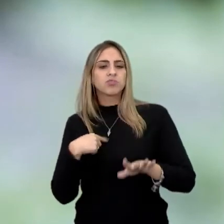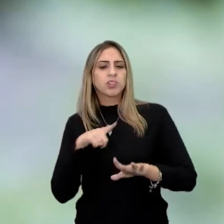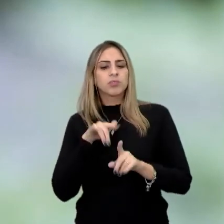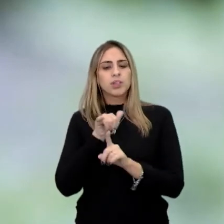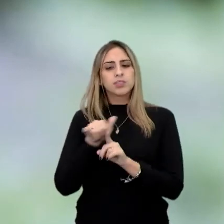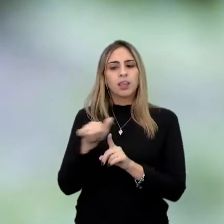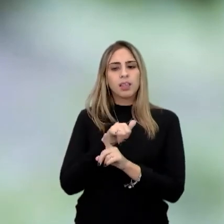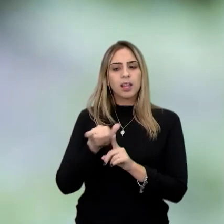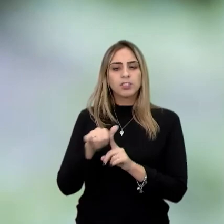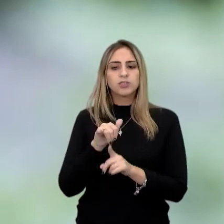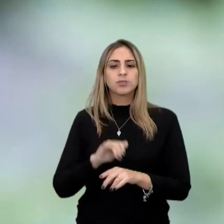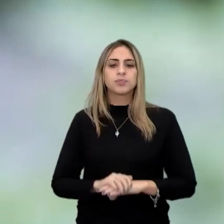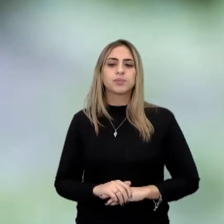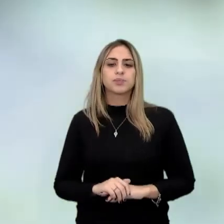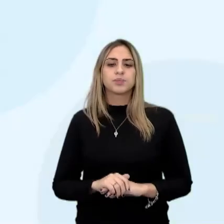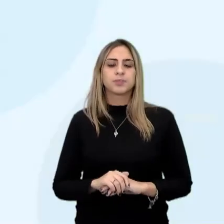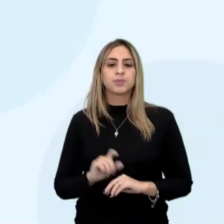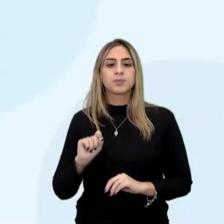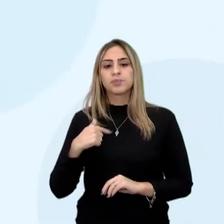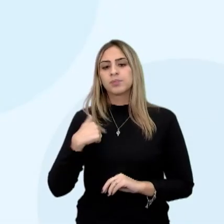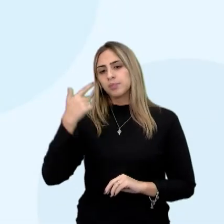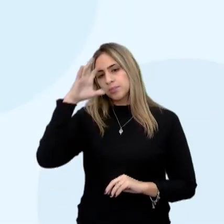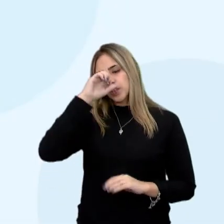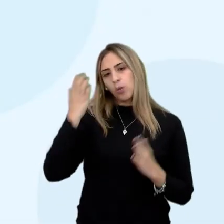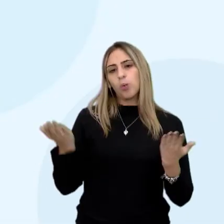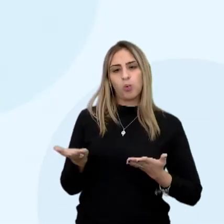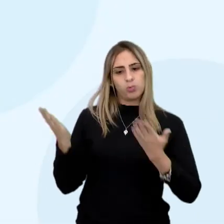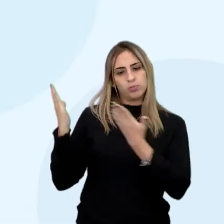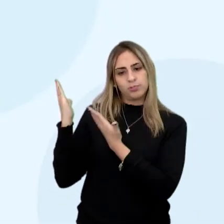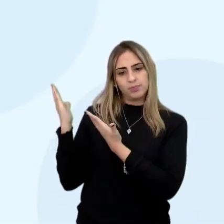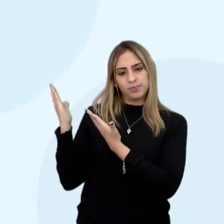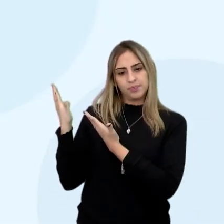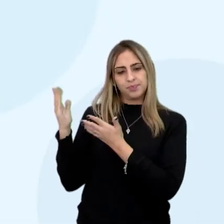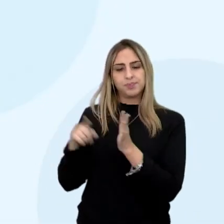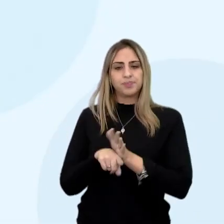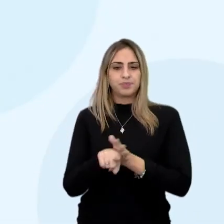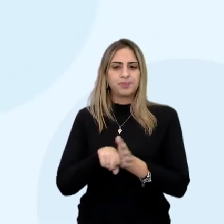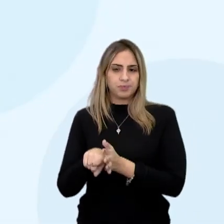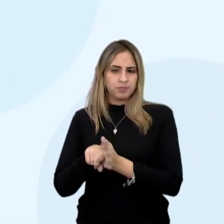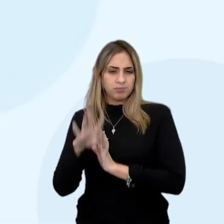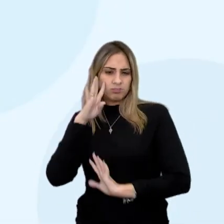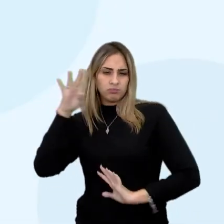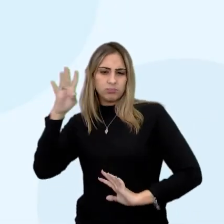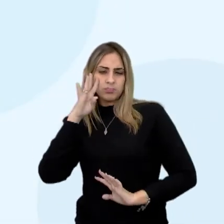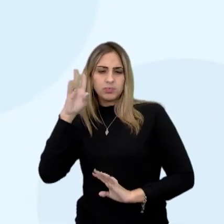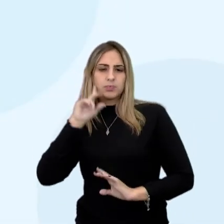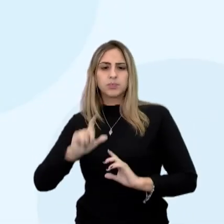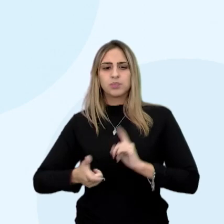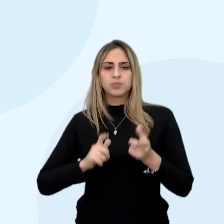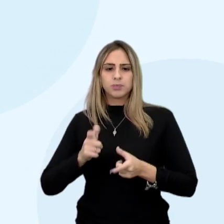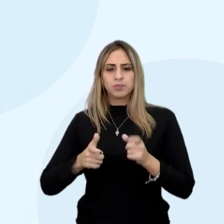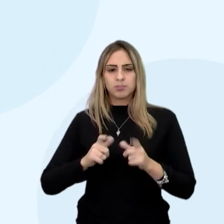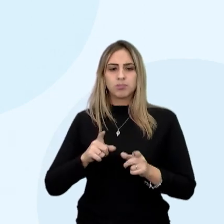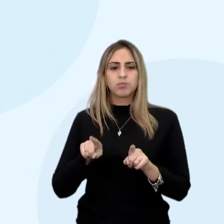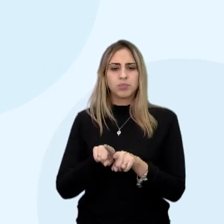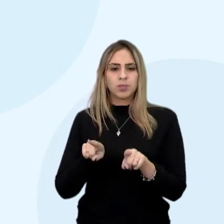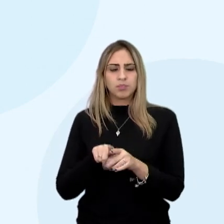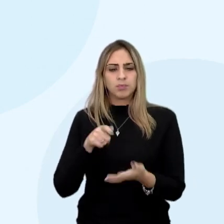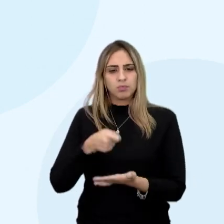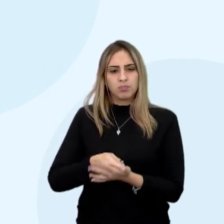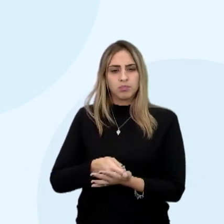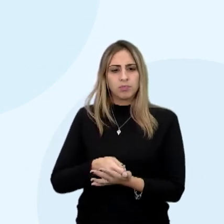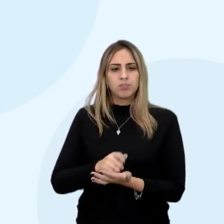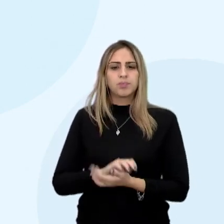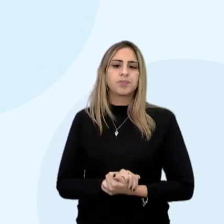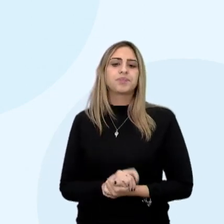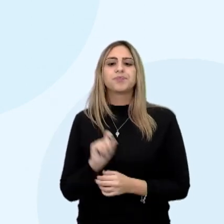frente. Gente, o que que nós aprendemos hoje? Está aí na tela para vocês. Pesquisamos e refletimos sobre o uso do meme na publicidade. Conversa sobre mimética.